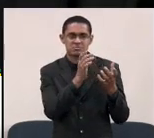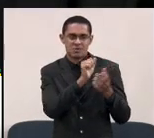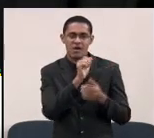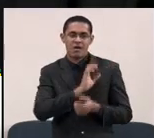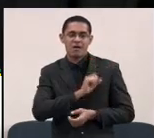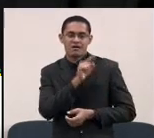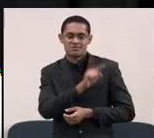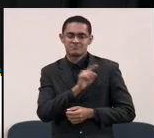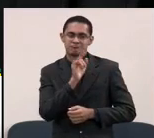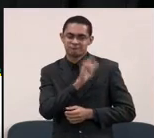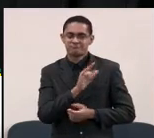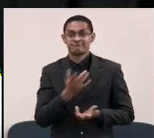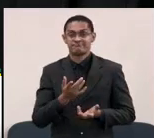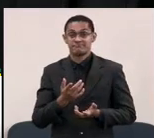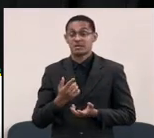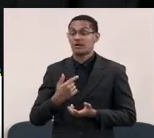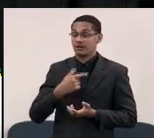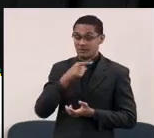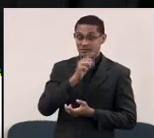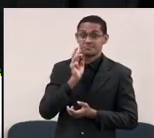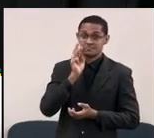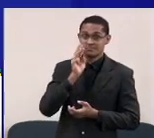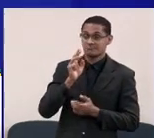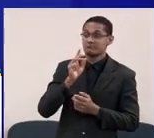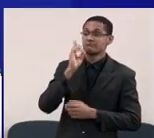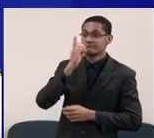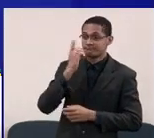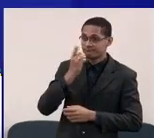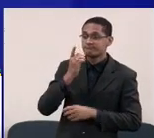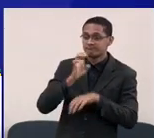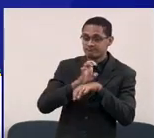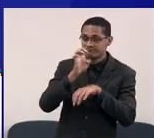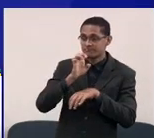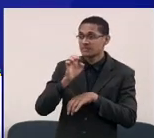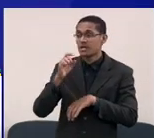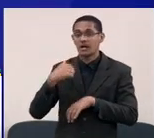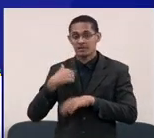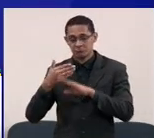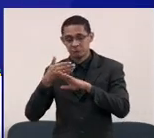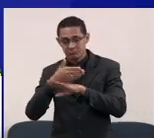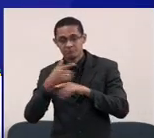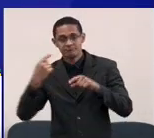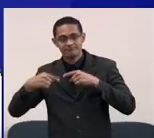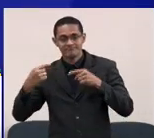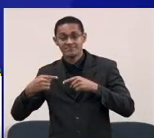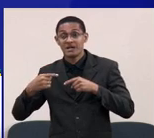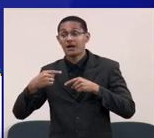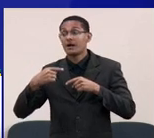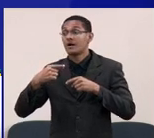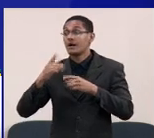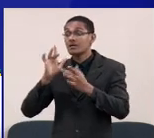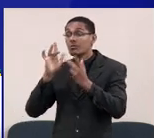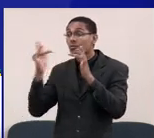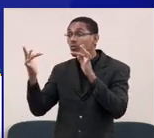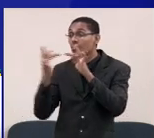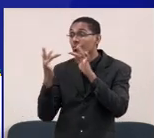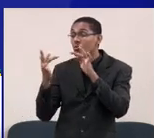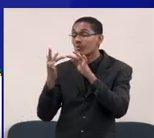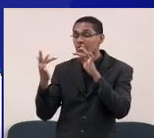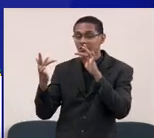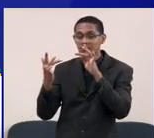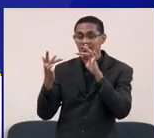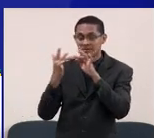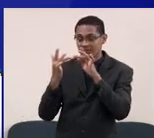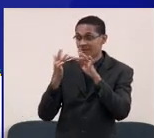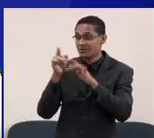se elege deputado estadual, eu começo a conviver nessa casa e conheço esta figura maravilhosa, justamente o tempo que eu vou fazer de casado